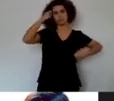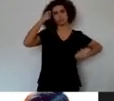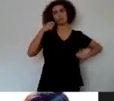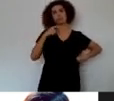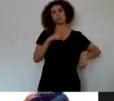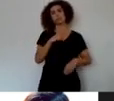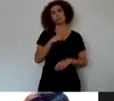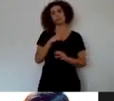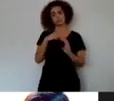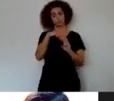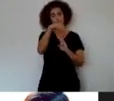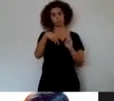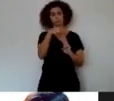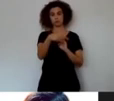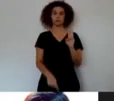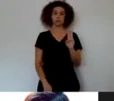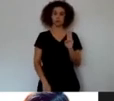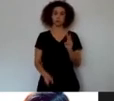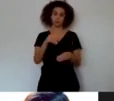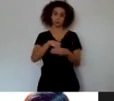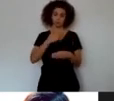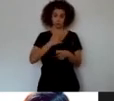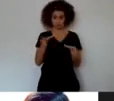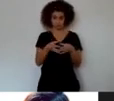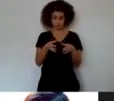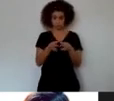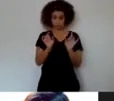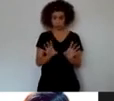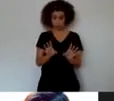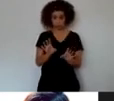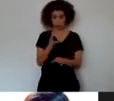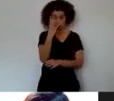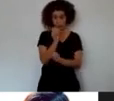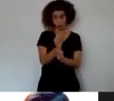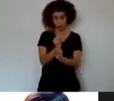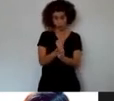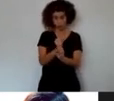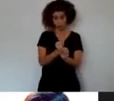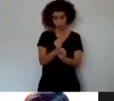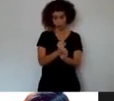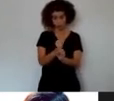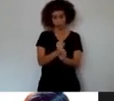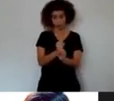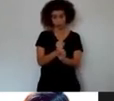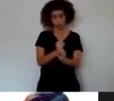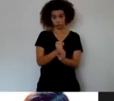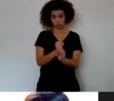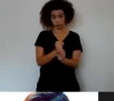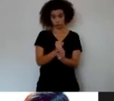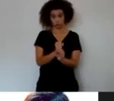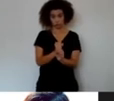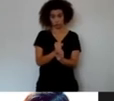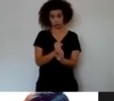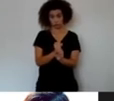3 pessoas como negra só na minha turma. Então, assim, tem 4 anos que eu tô na Uni. Para minha turma tá com um instalamento, né? A